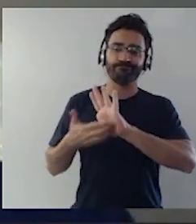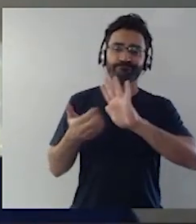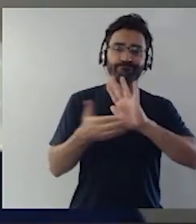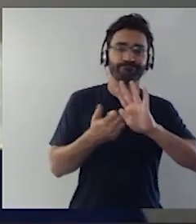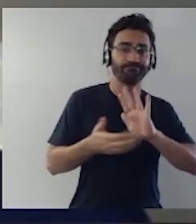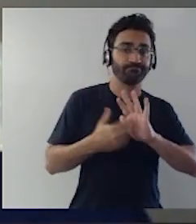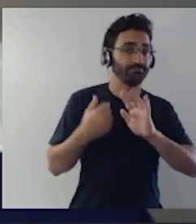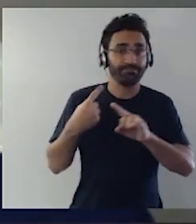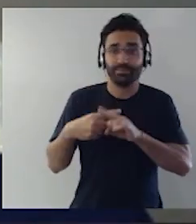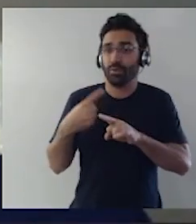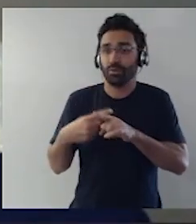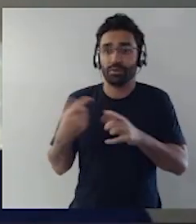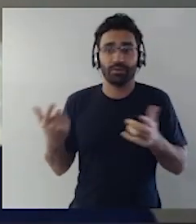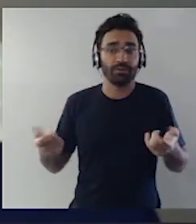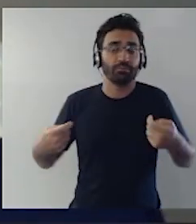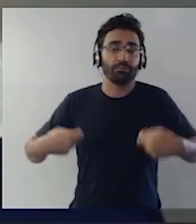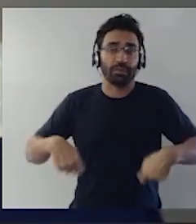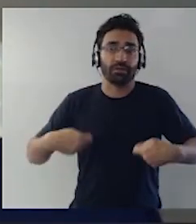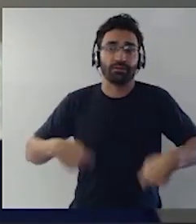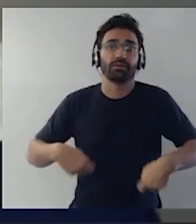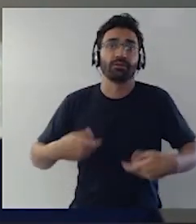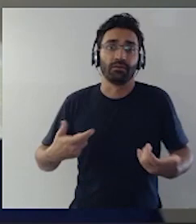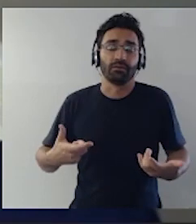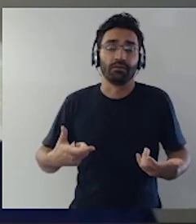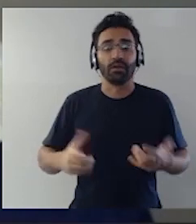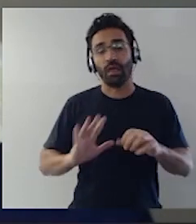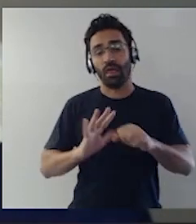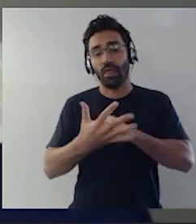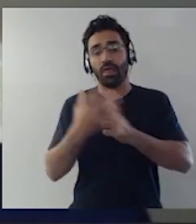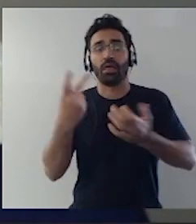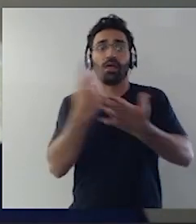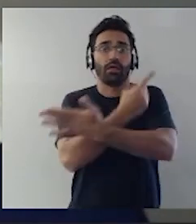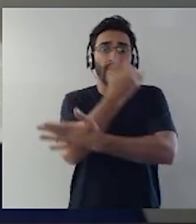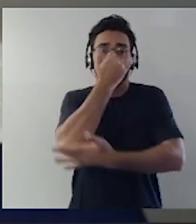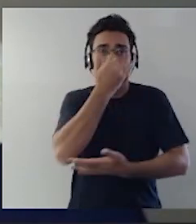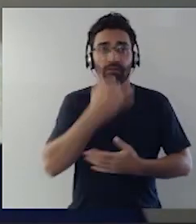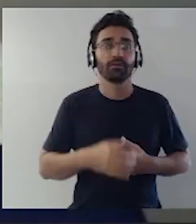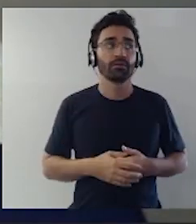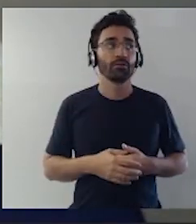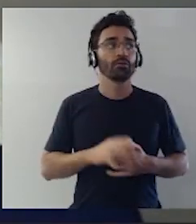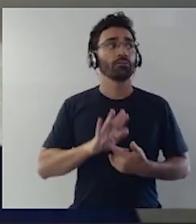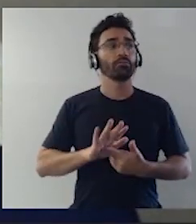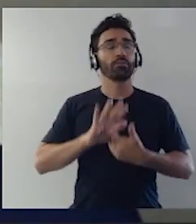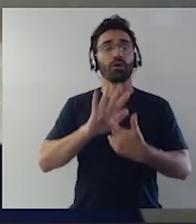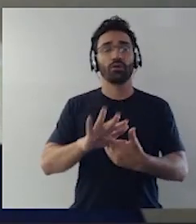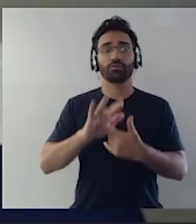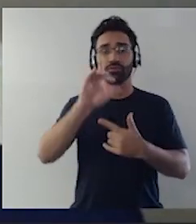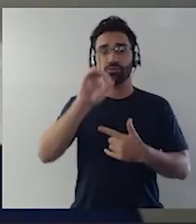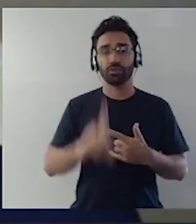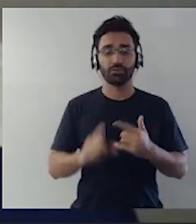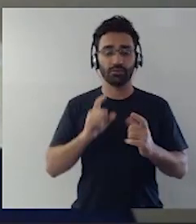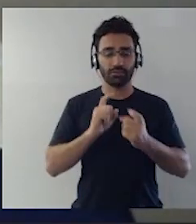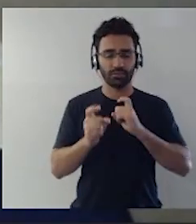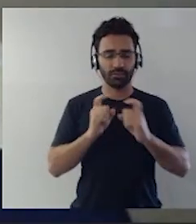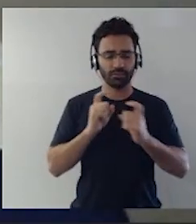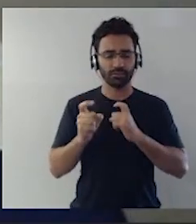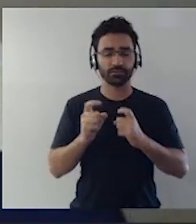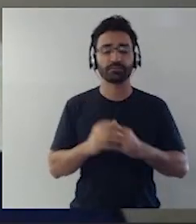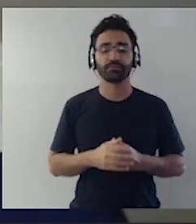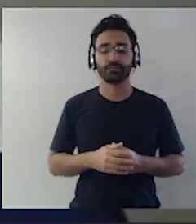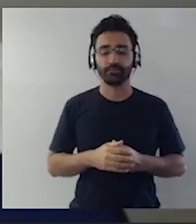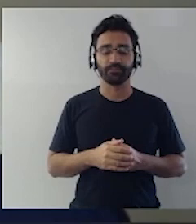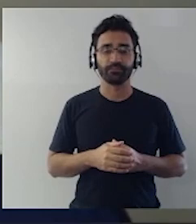pública, mostraram um dos traços essenciais do direito administrativo clássico